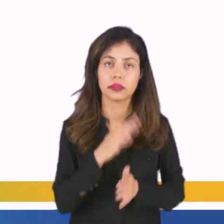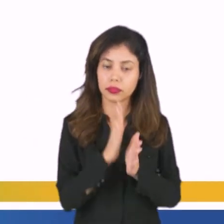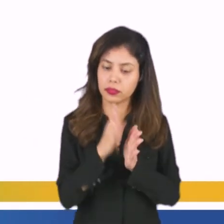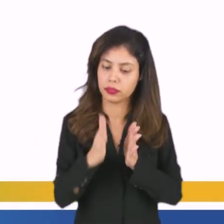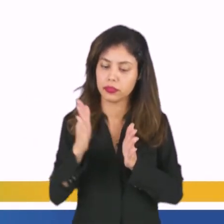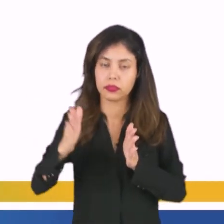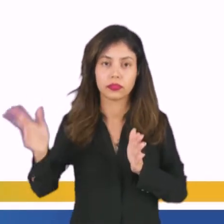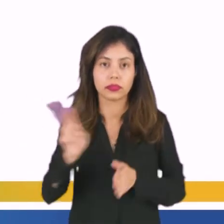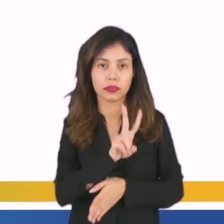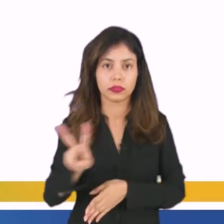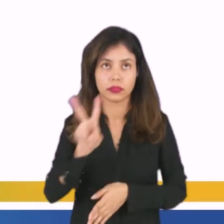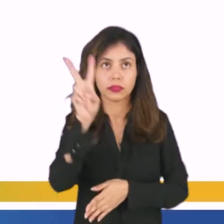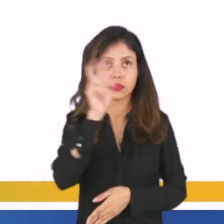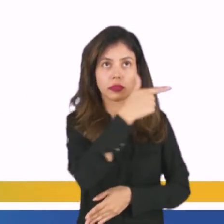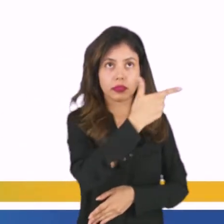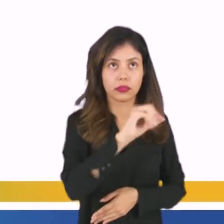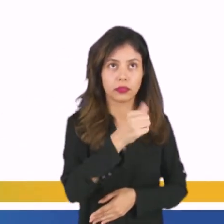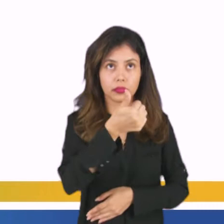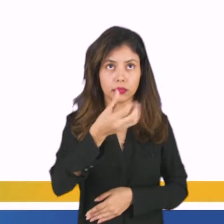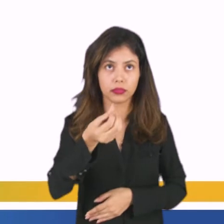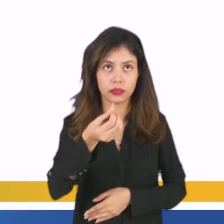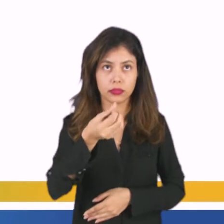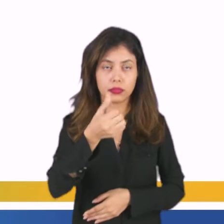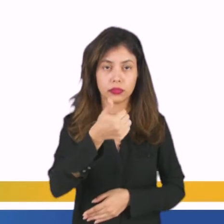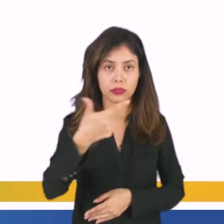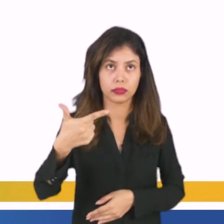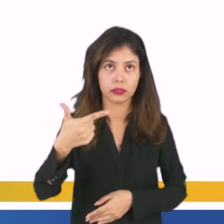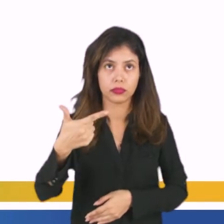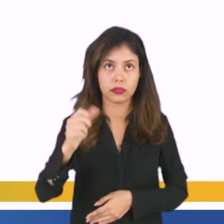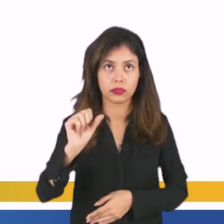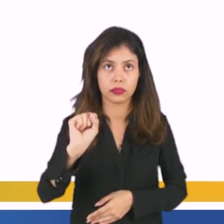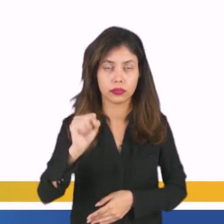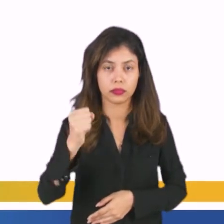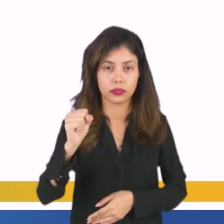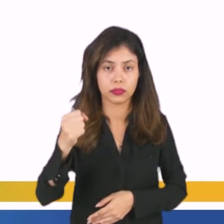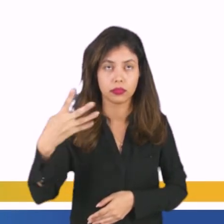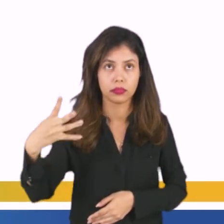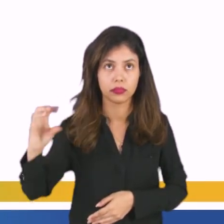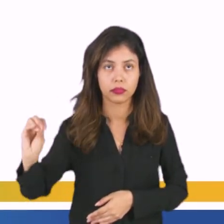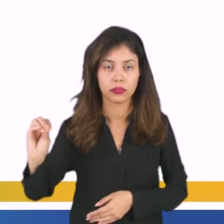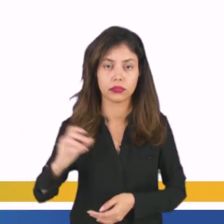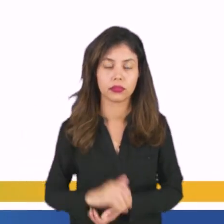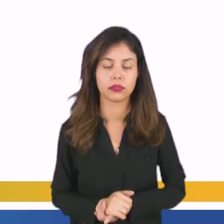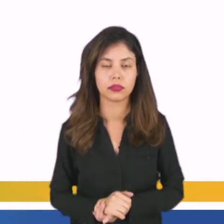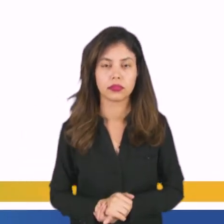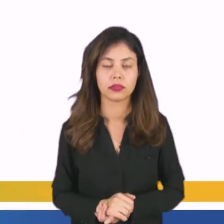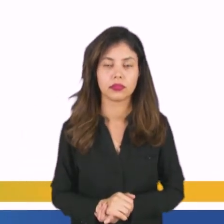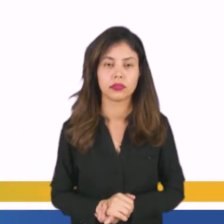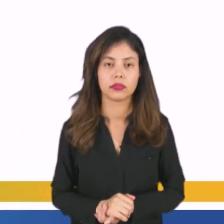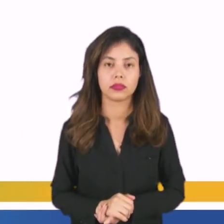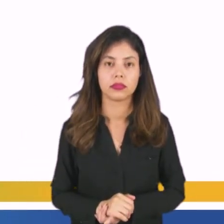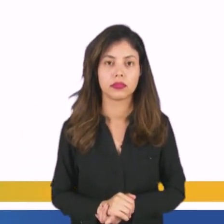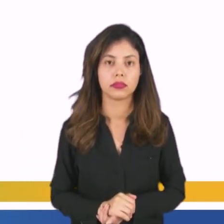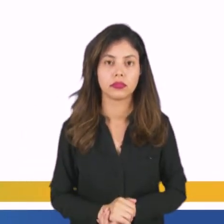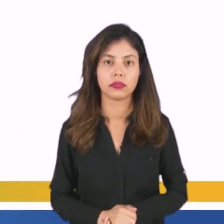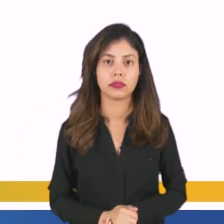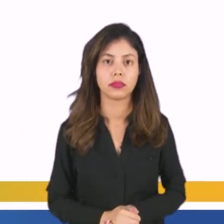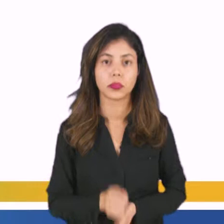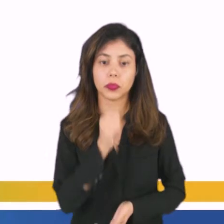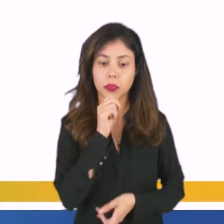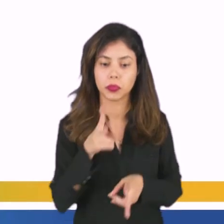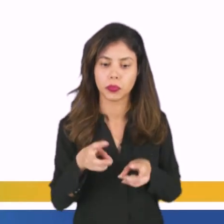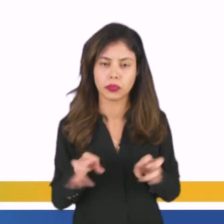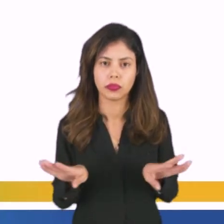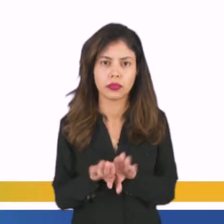uma sequência de valores 20, 16, 12, 8, 4 e 0. E aí nós